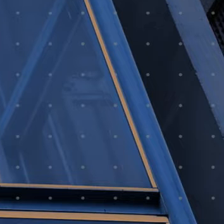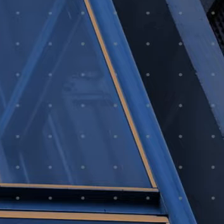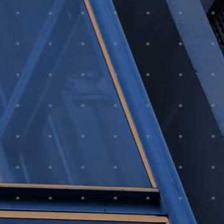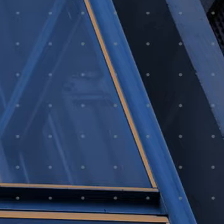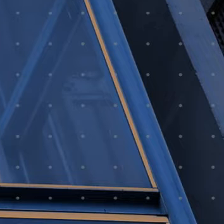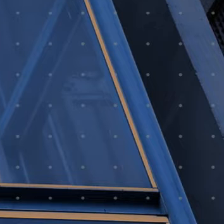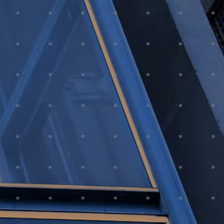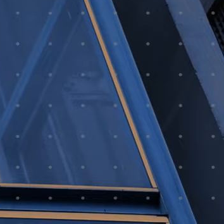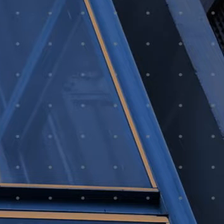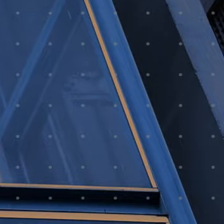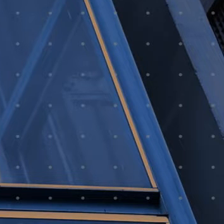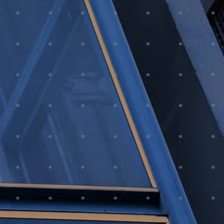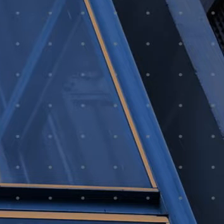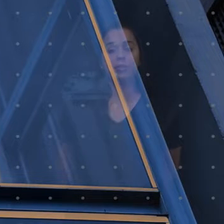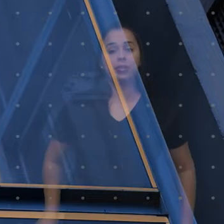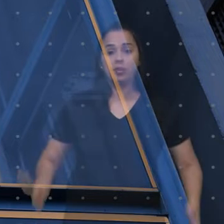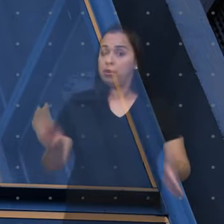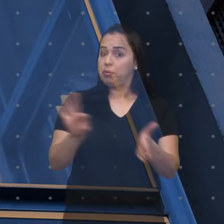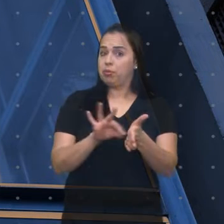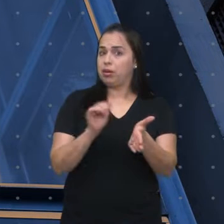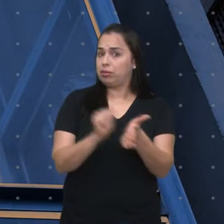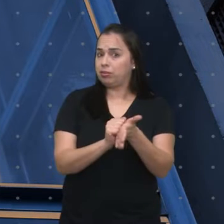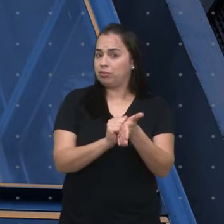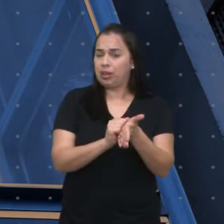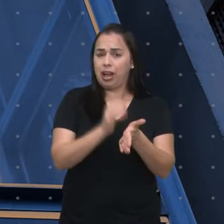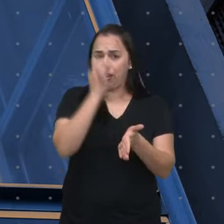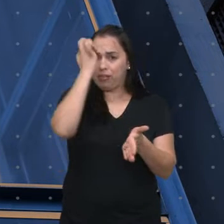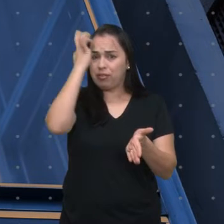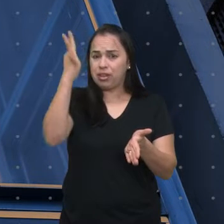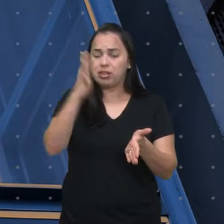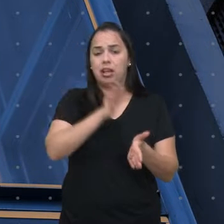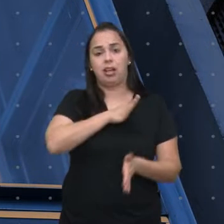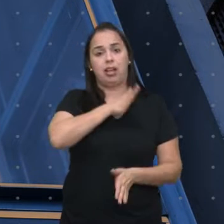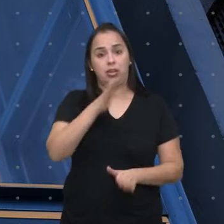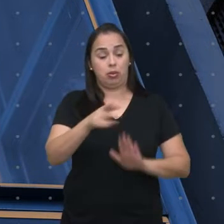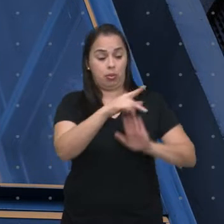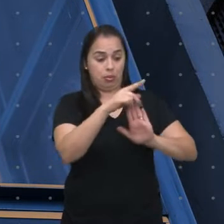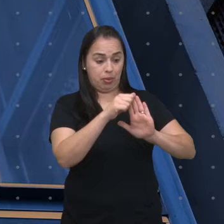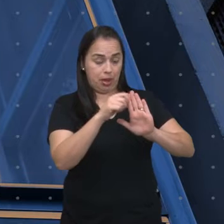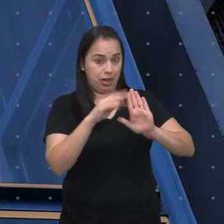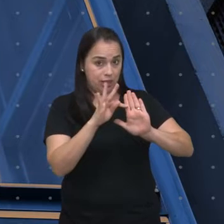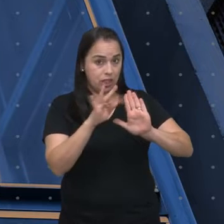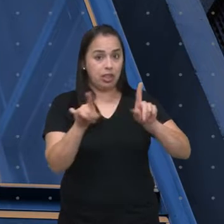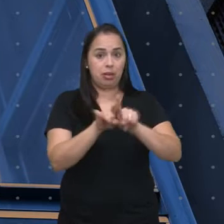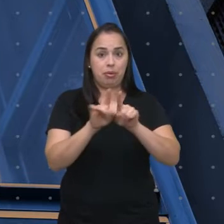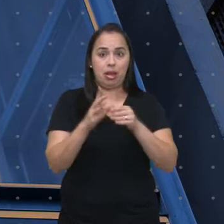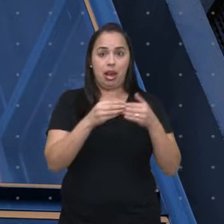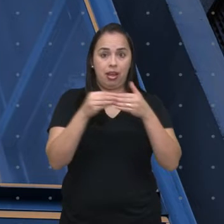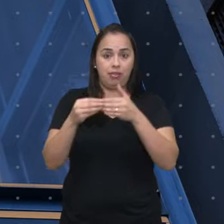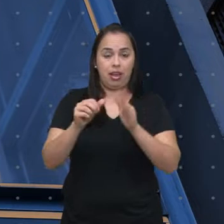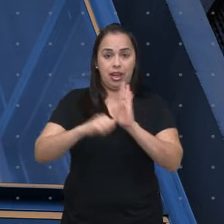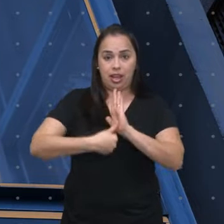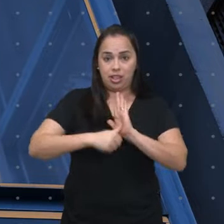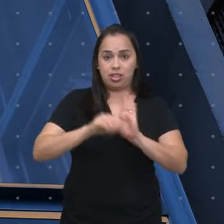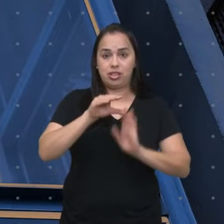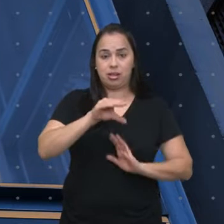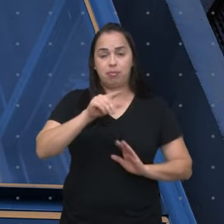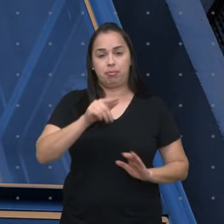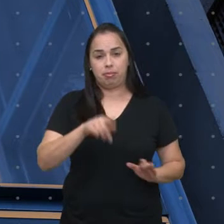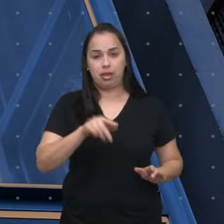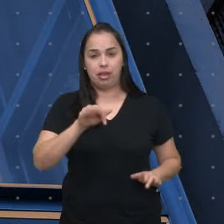e operador de telemarketing para se candidatar é fácil é só comparecer ao Pat levando RG CPF